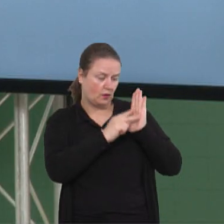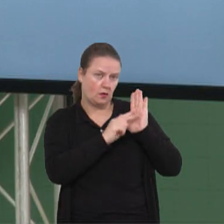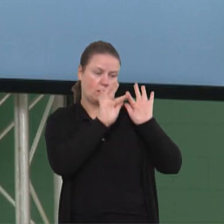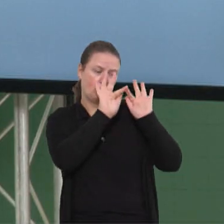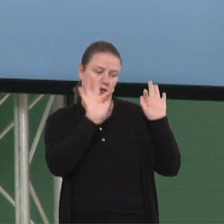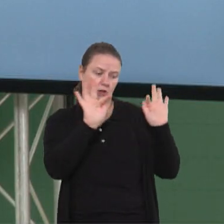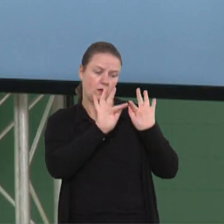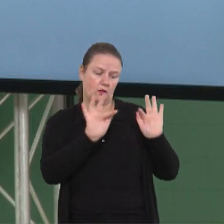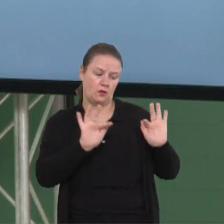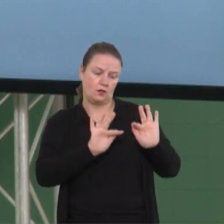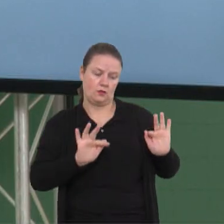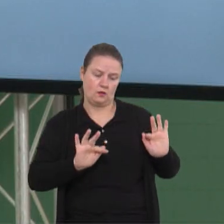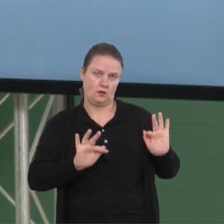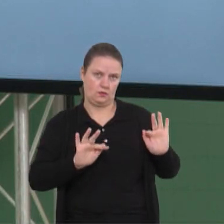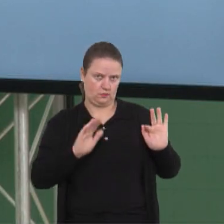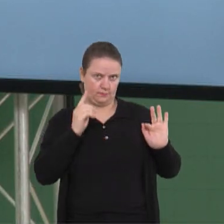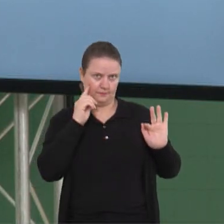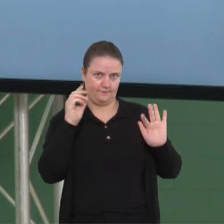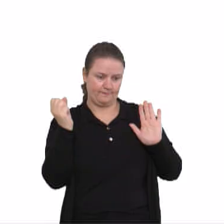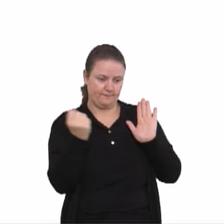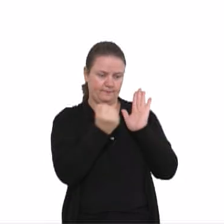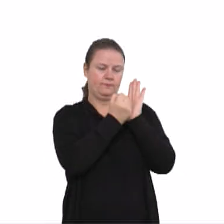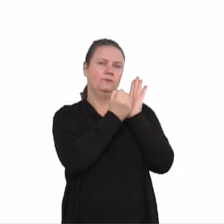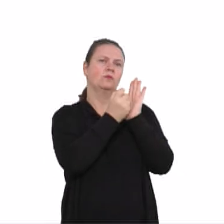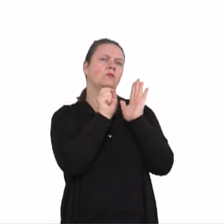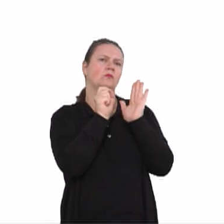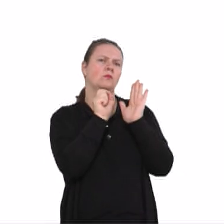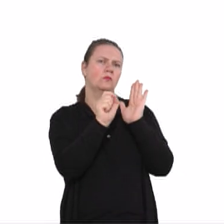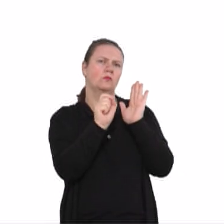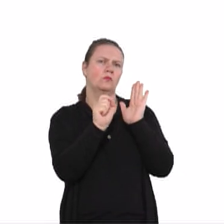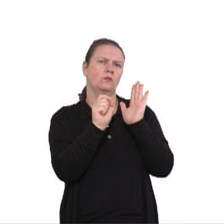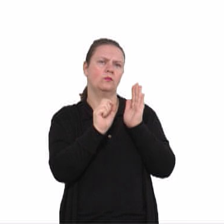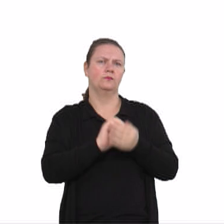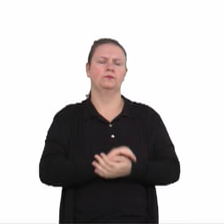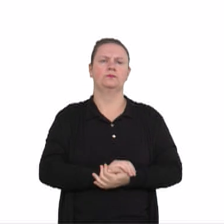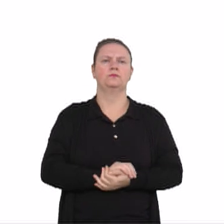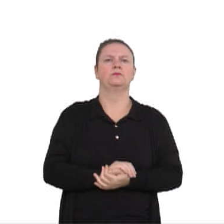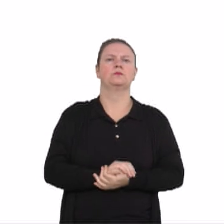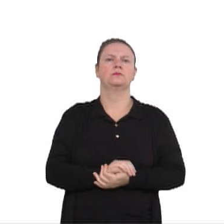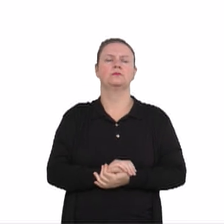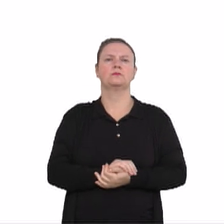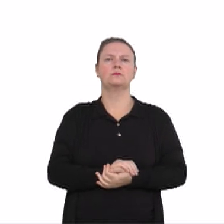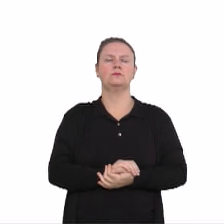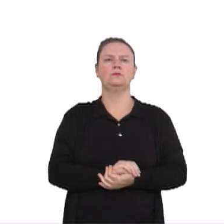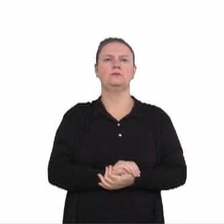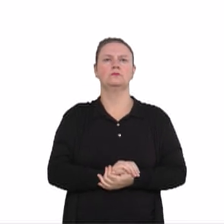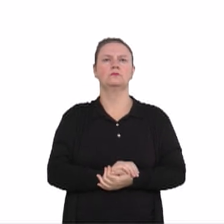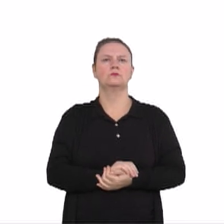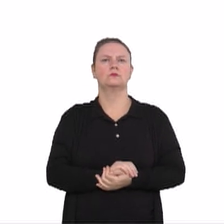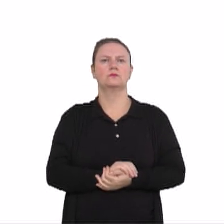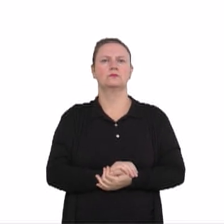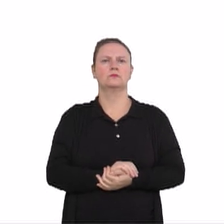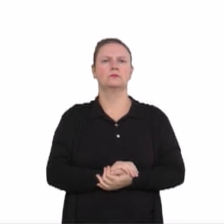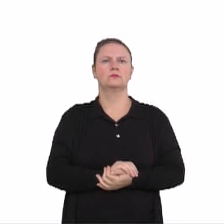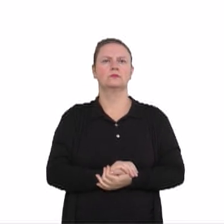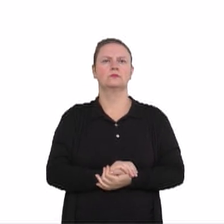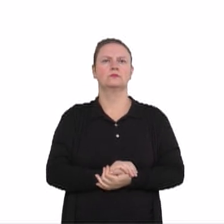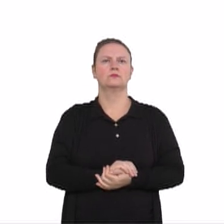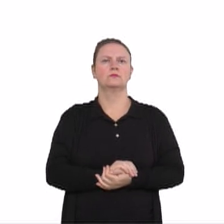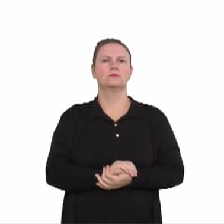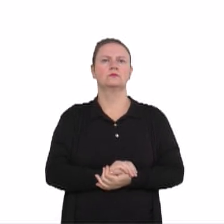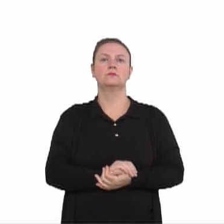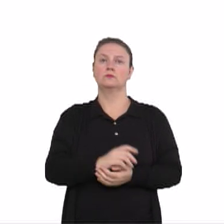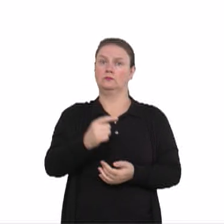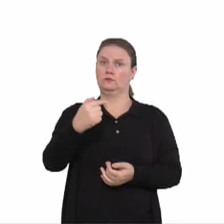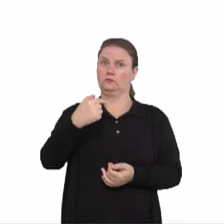number one frase um i have a difficult test tomorrow i should study hard